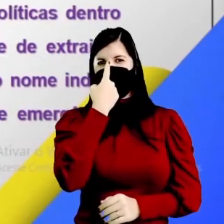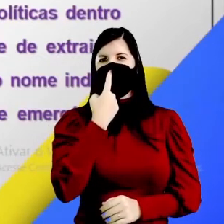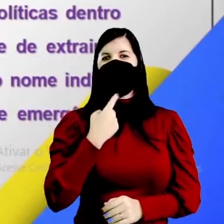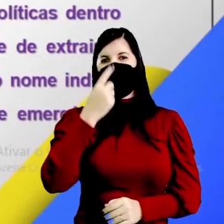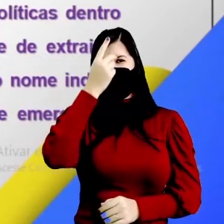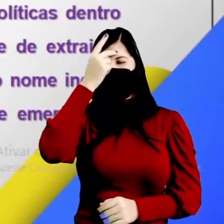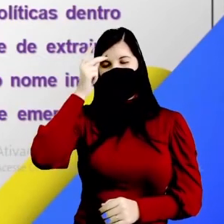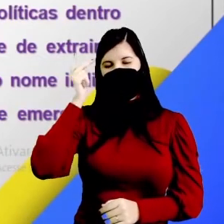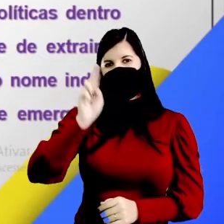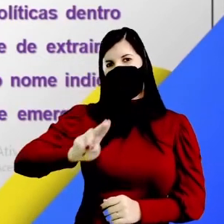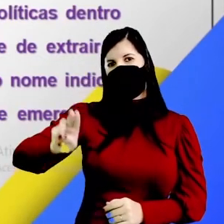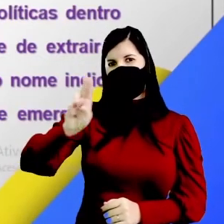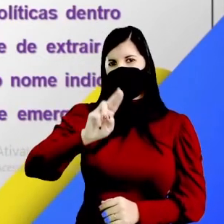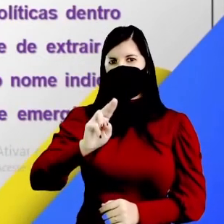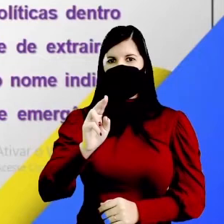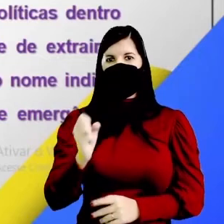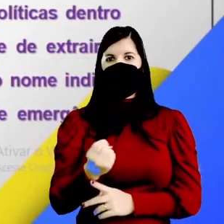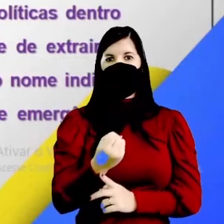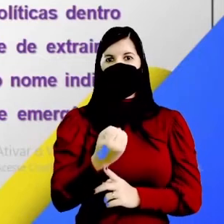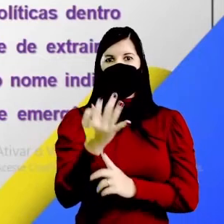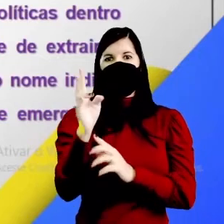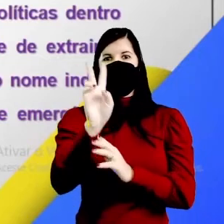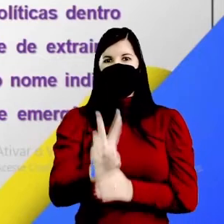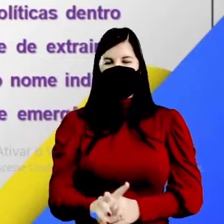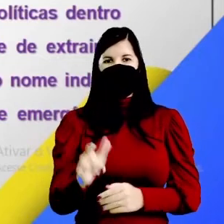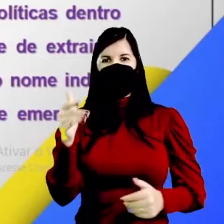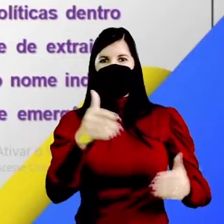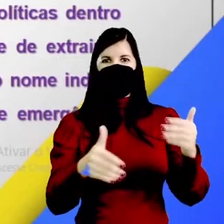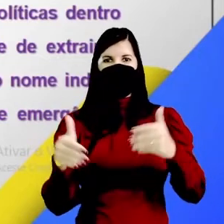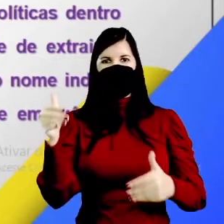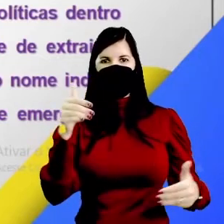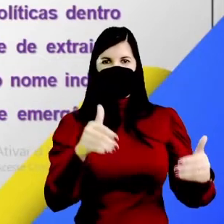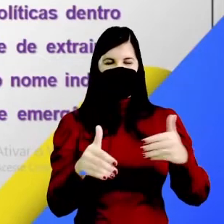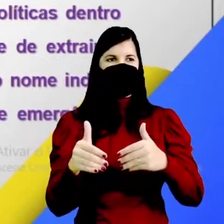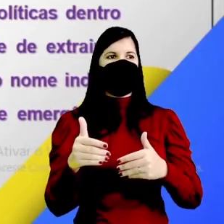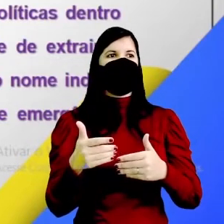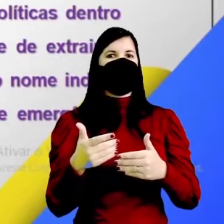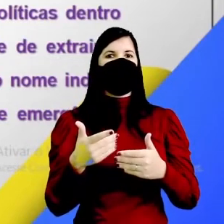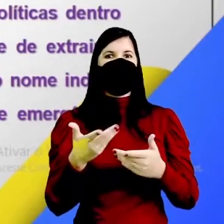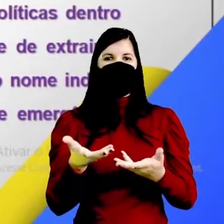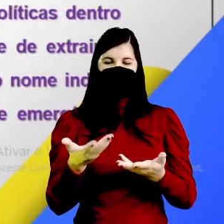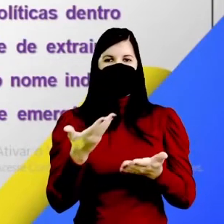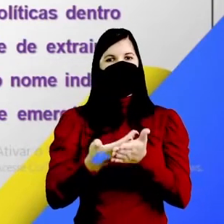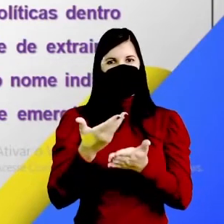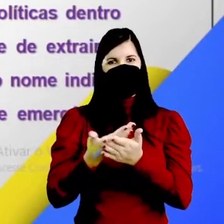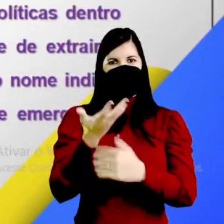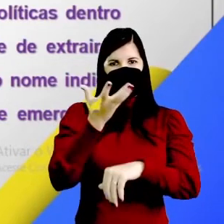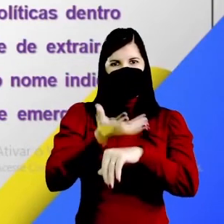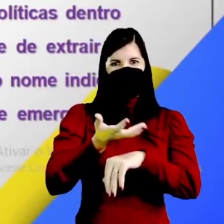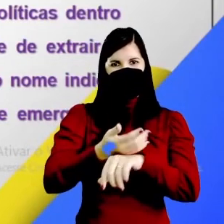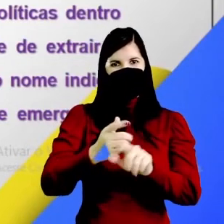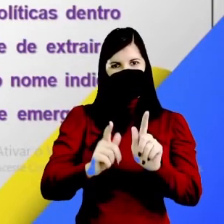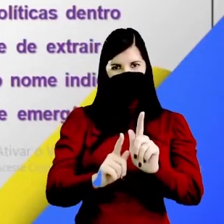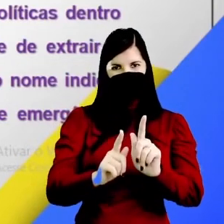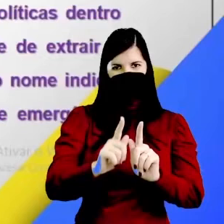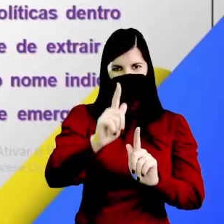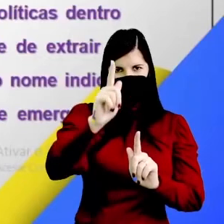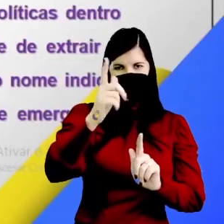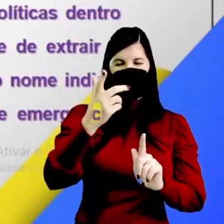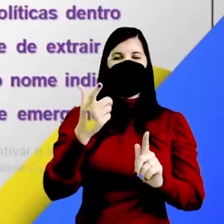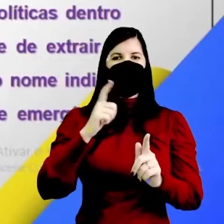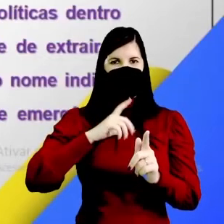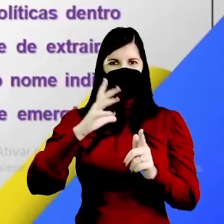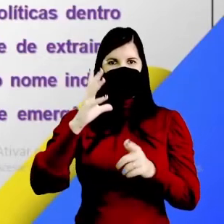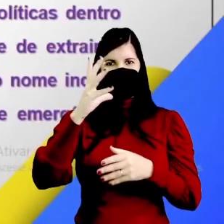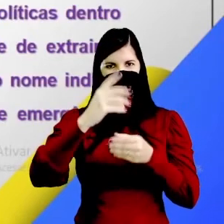de acesso. Vocês viram agorinha a disciplina de estatística. Então, ali você já vai ver, tem como tirar relatório, você